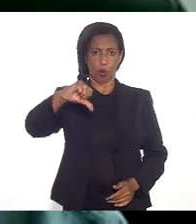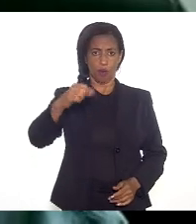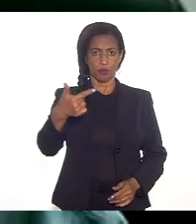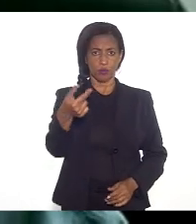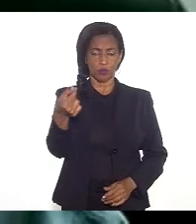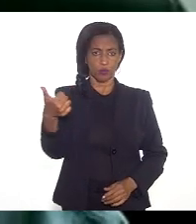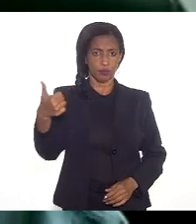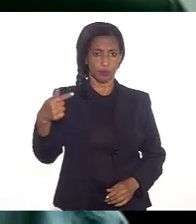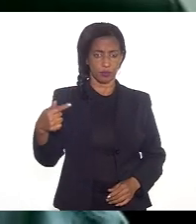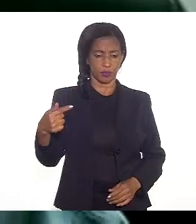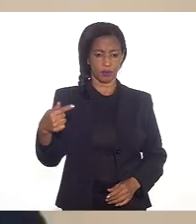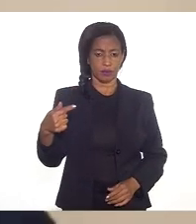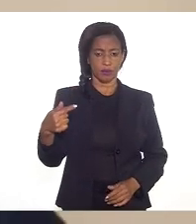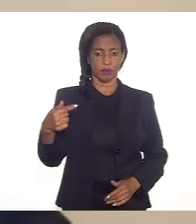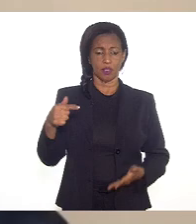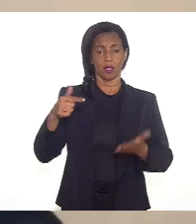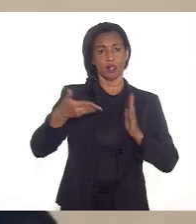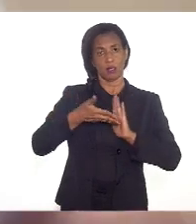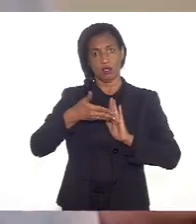2017, que instituiu... Uhum.